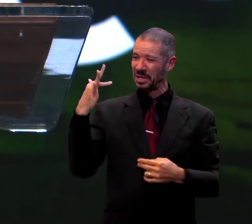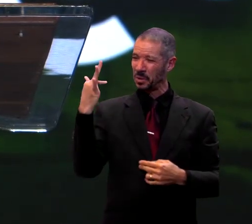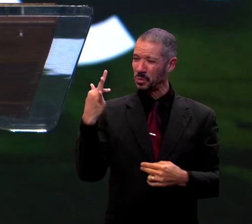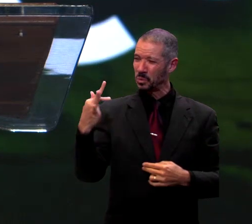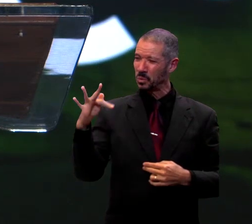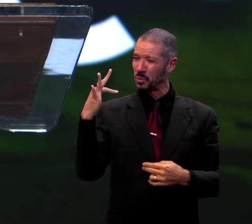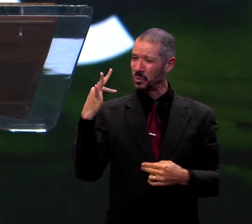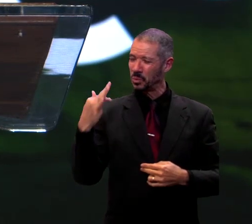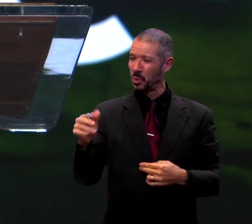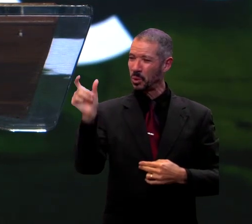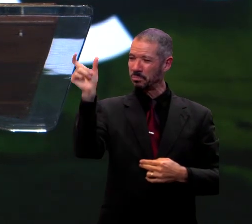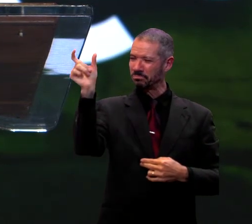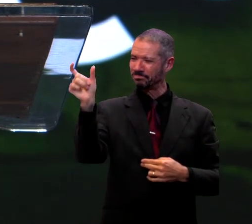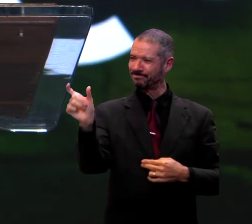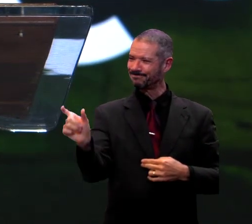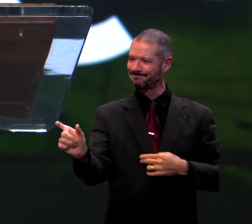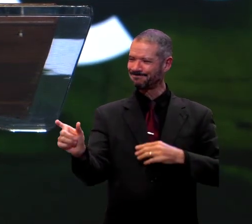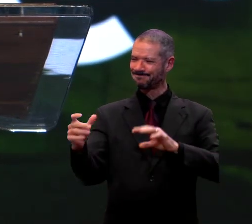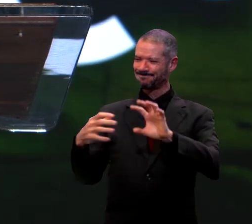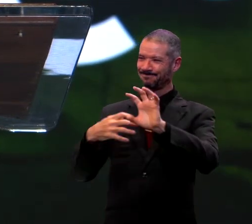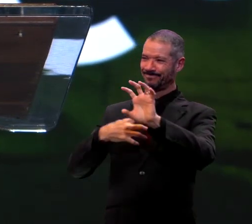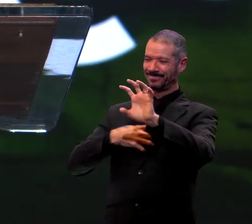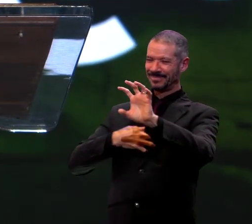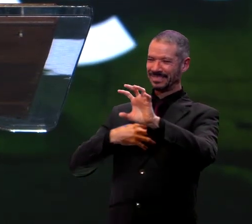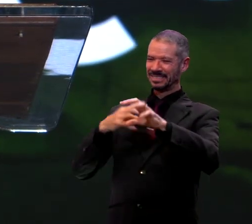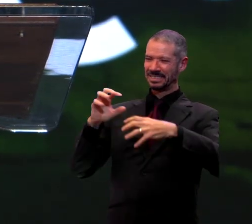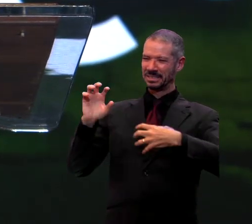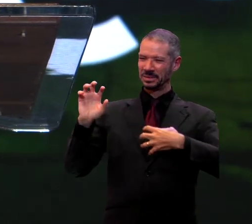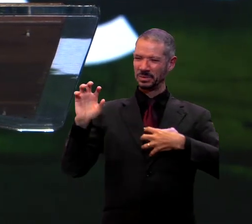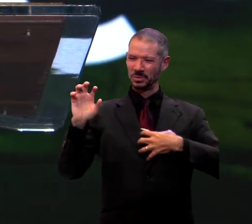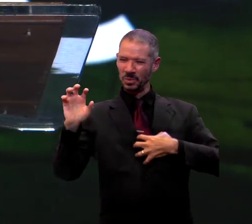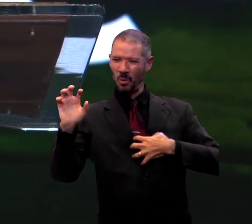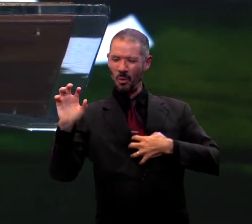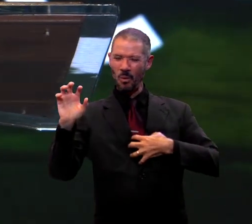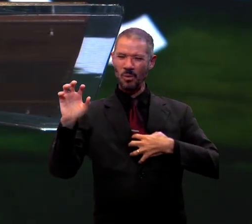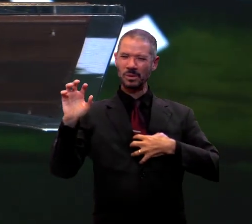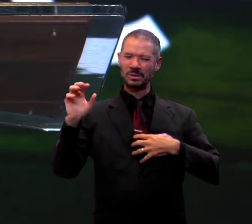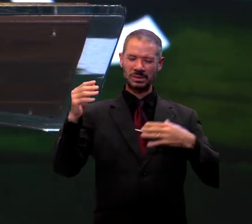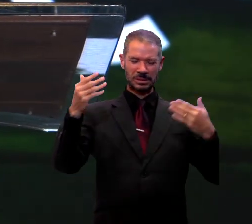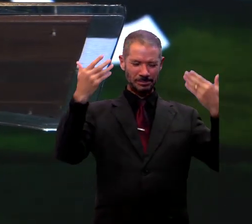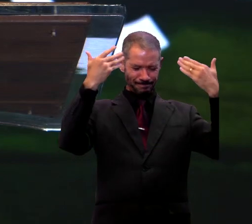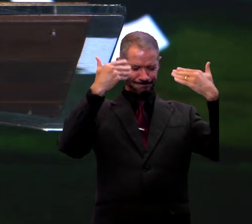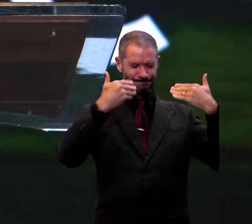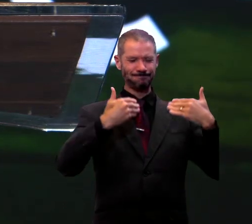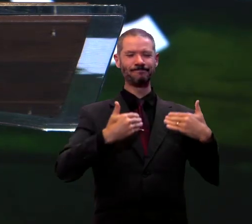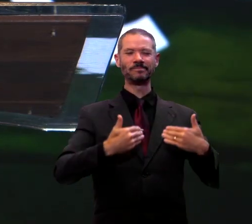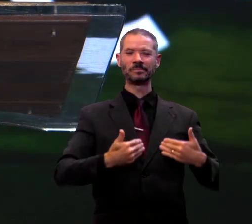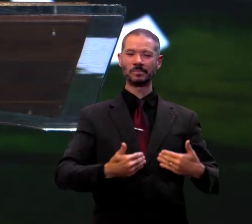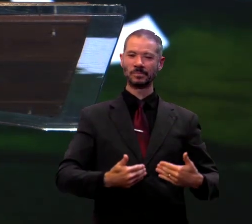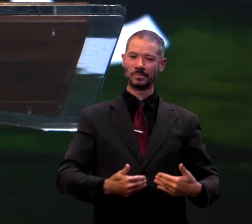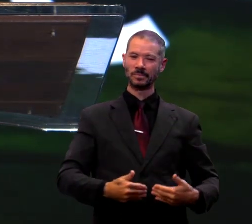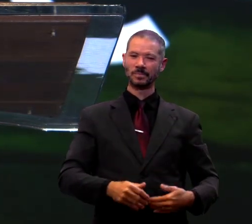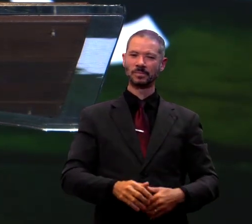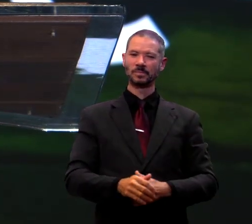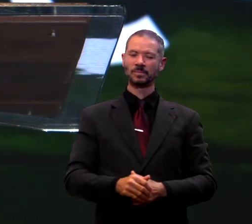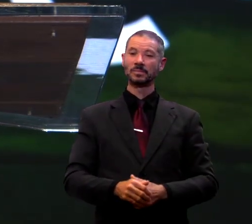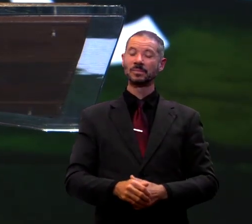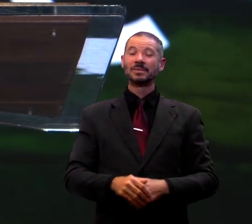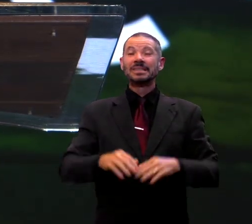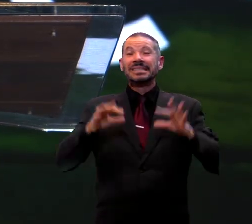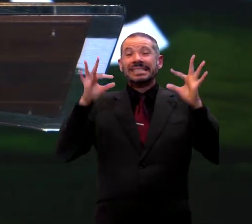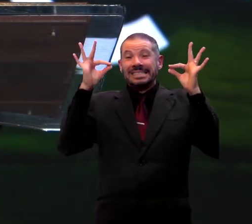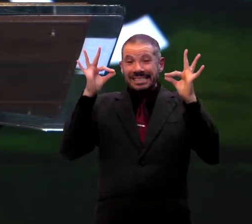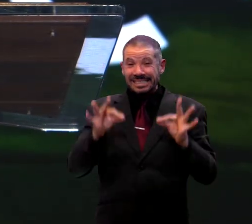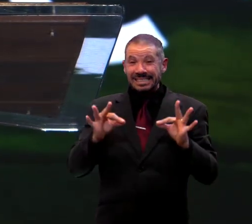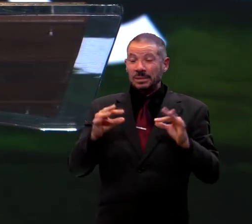que ele sente doesse mais em você. É isso que